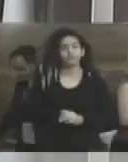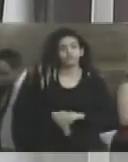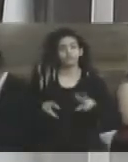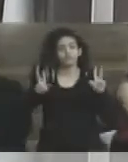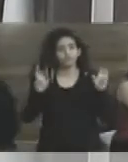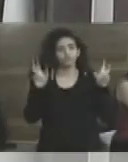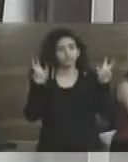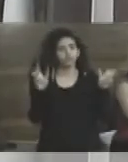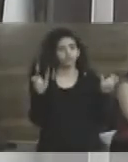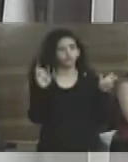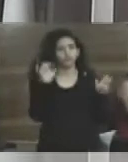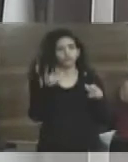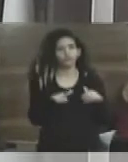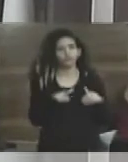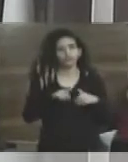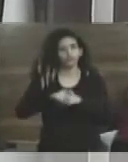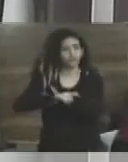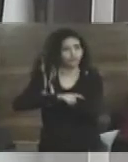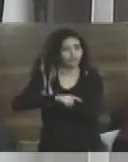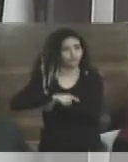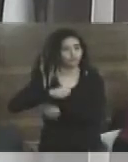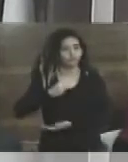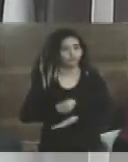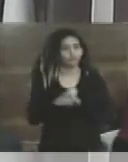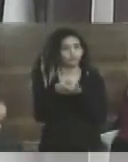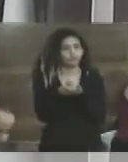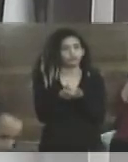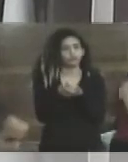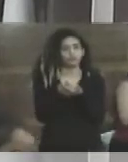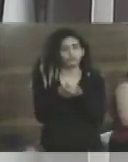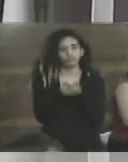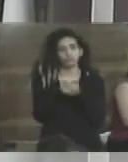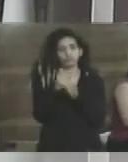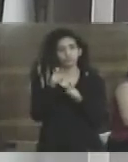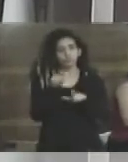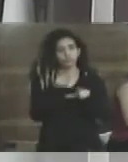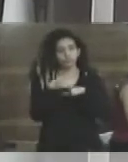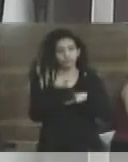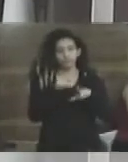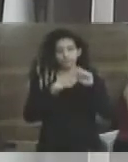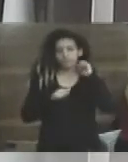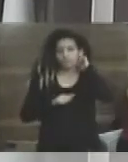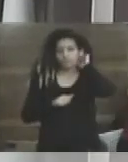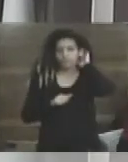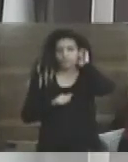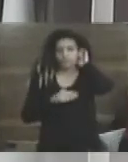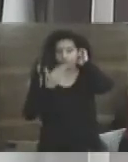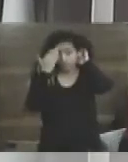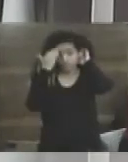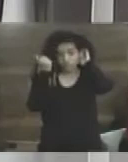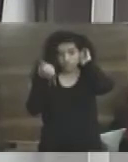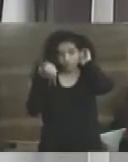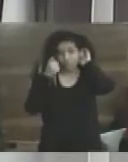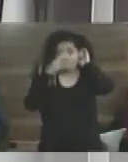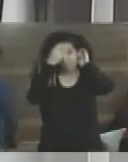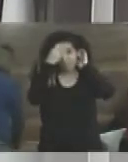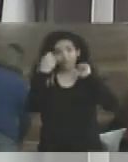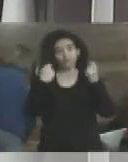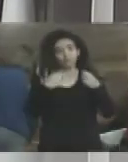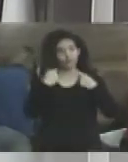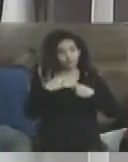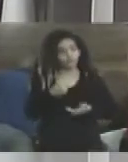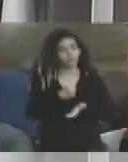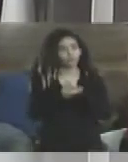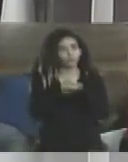assunto principal dessa semana é esse apoio, né, ao emprego. Sabemos que o município está precisando muito desse